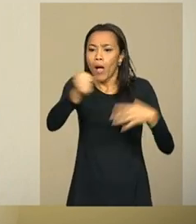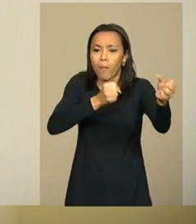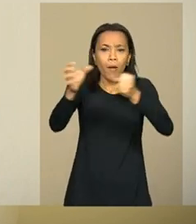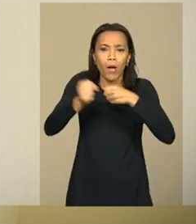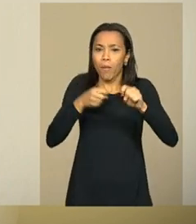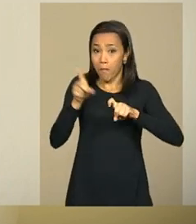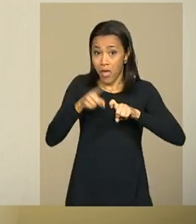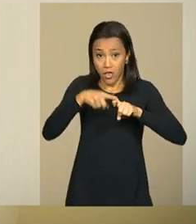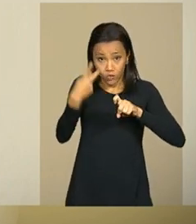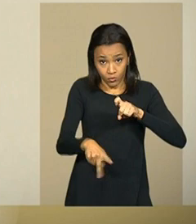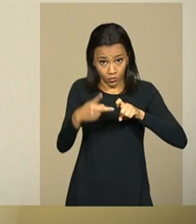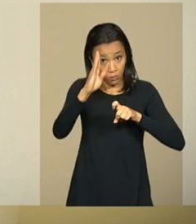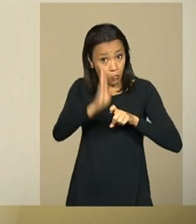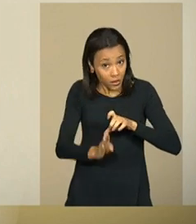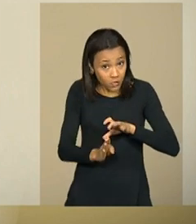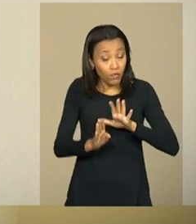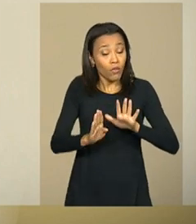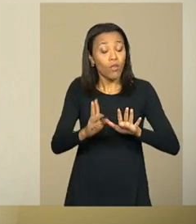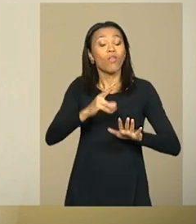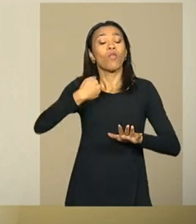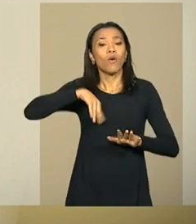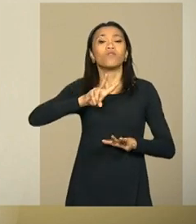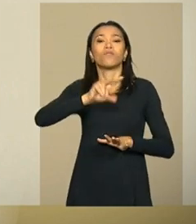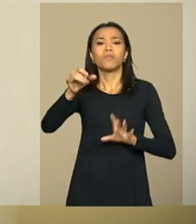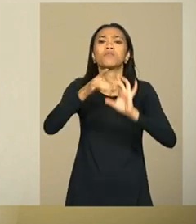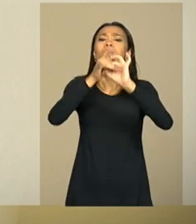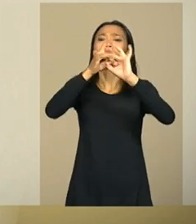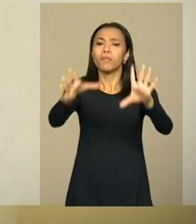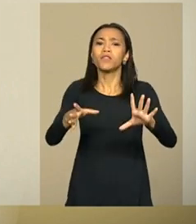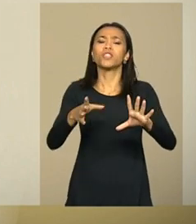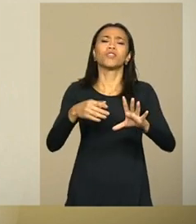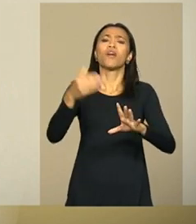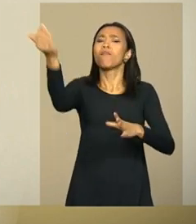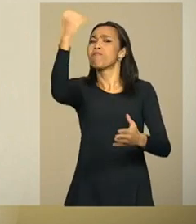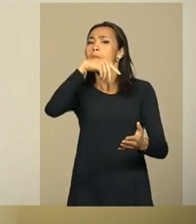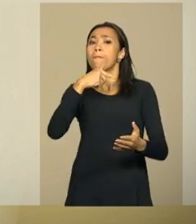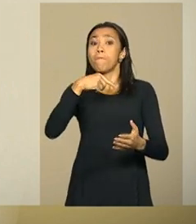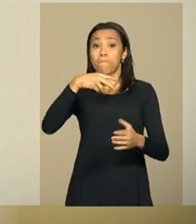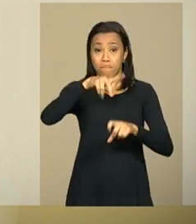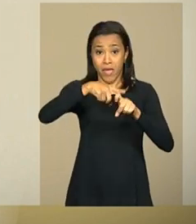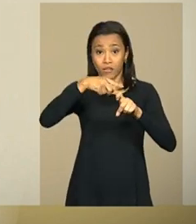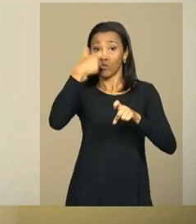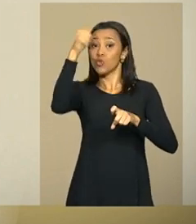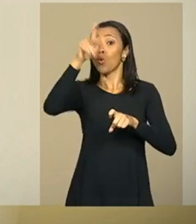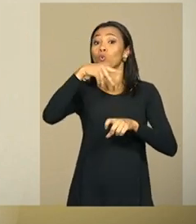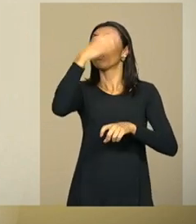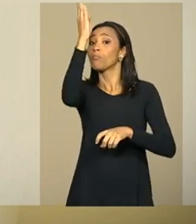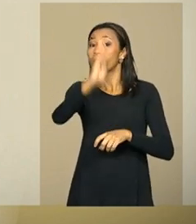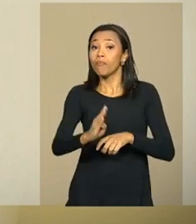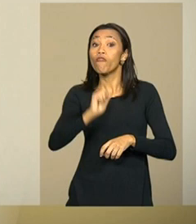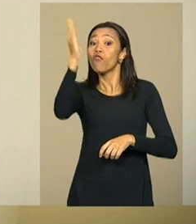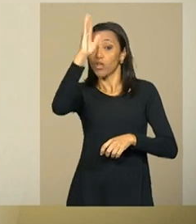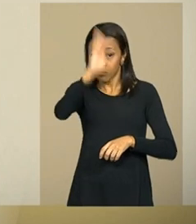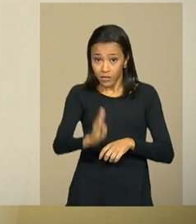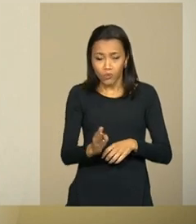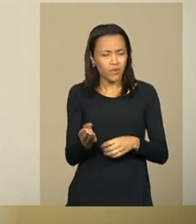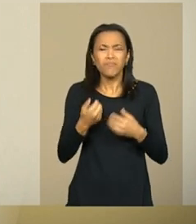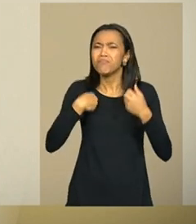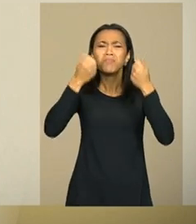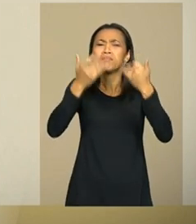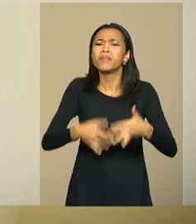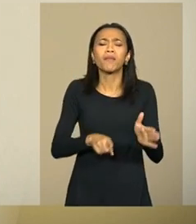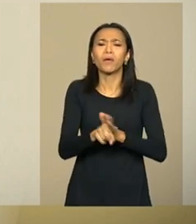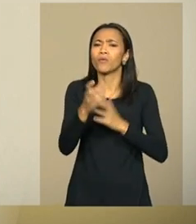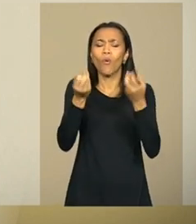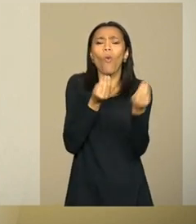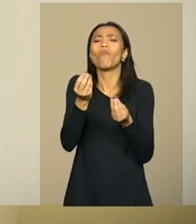por médicos brasileiros nós vamos autorizar a vinda de médicos estrangeiros explica pra gente como vai ser isso presidente